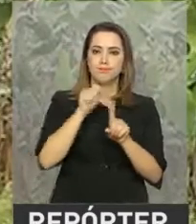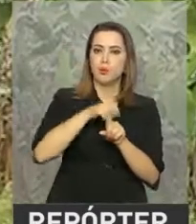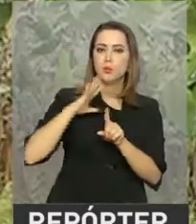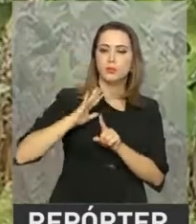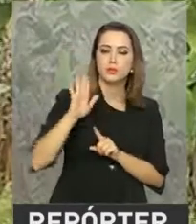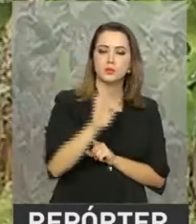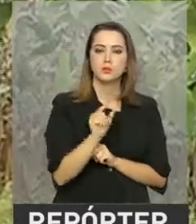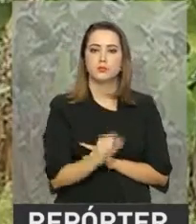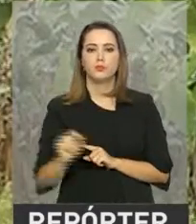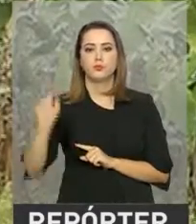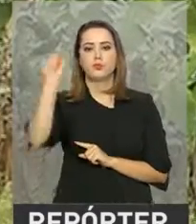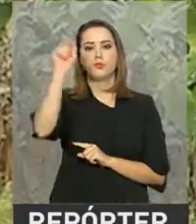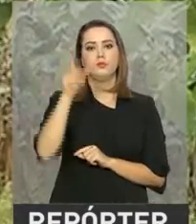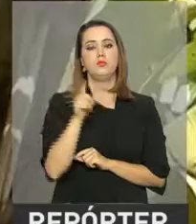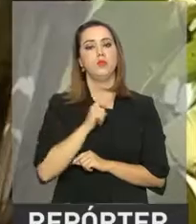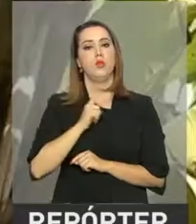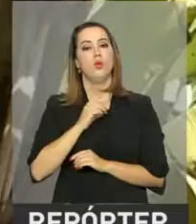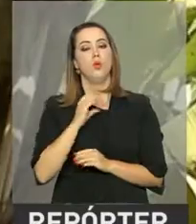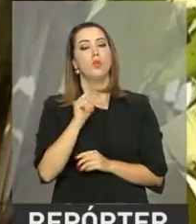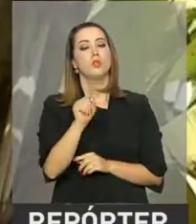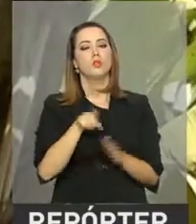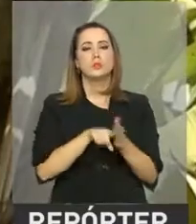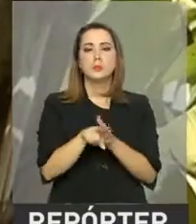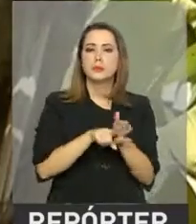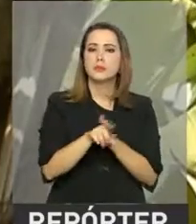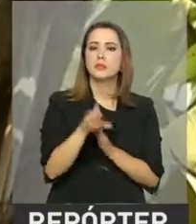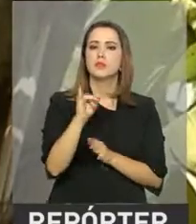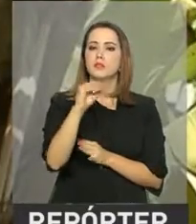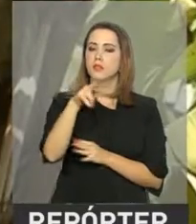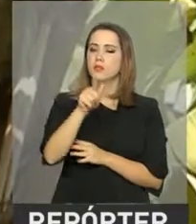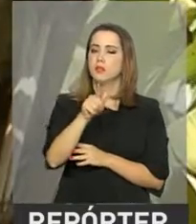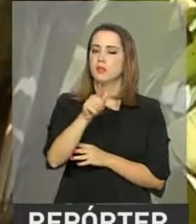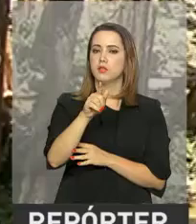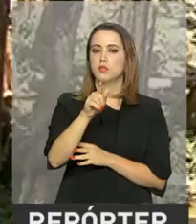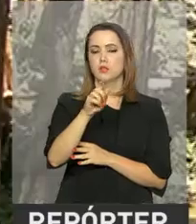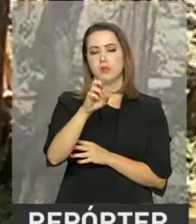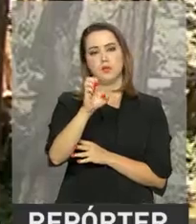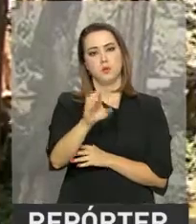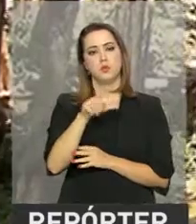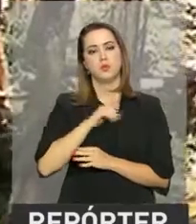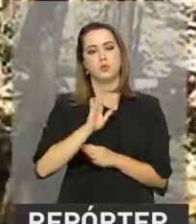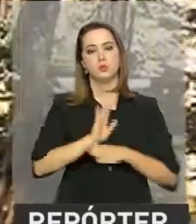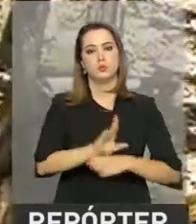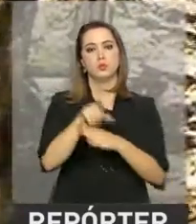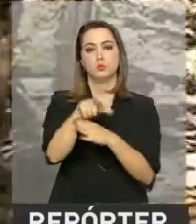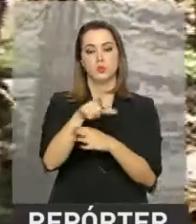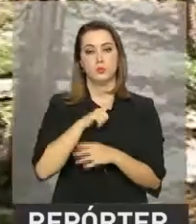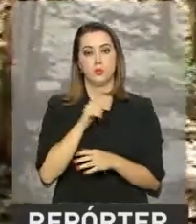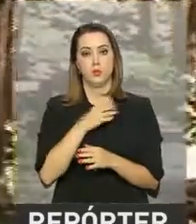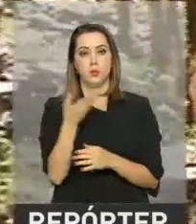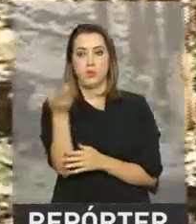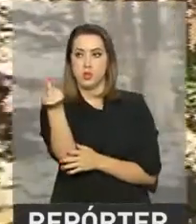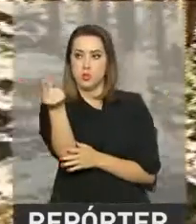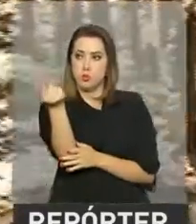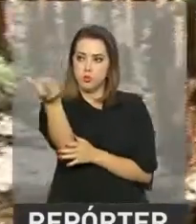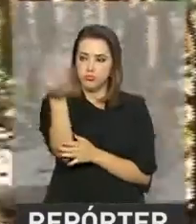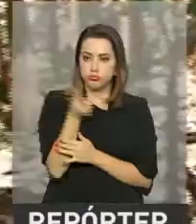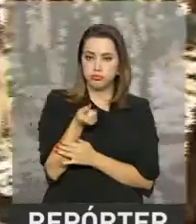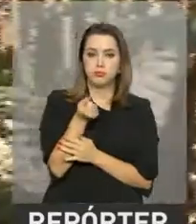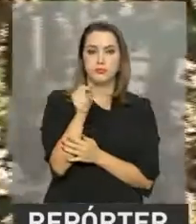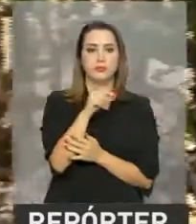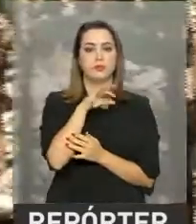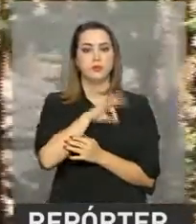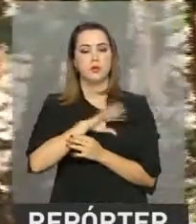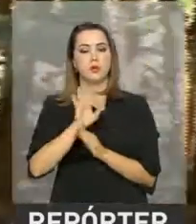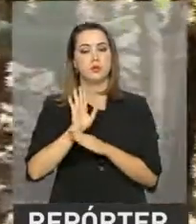censo agropecuário do IBGE. O governo apoia os pequenos produtores. Foi com recursos do Programa Nacional de